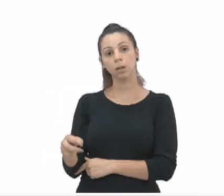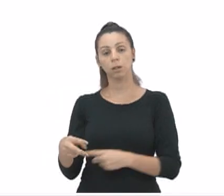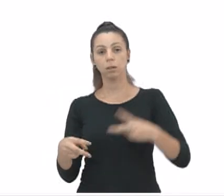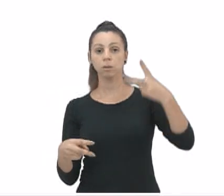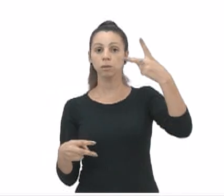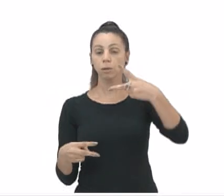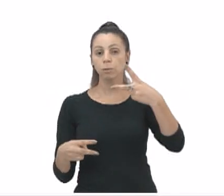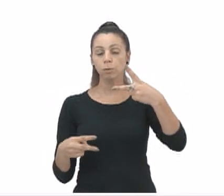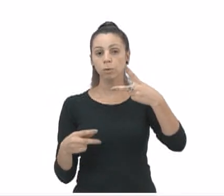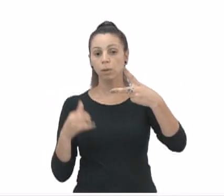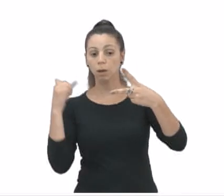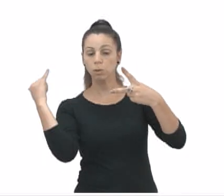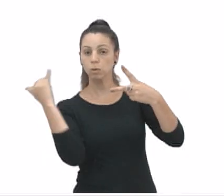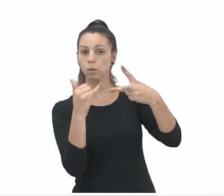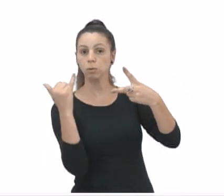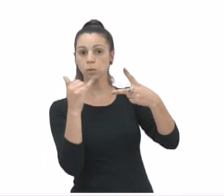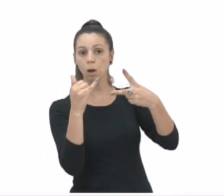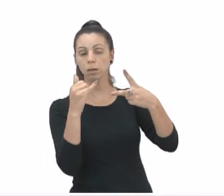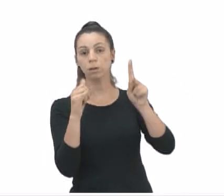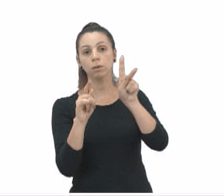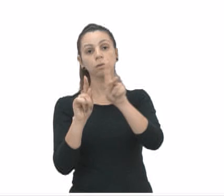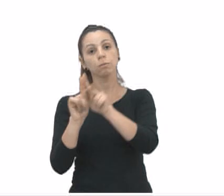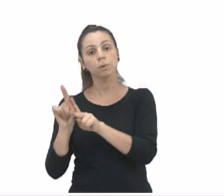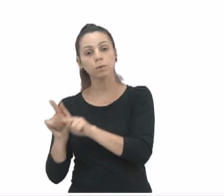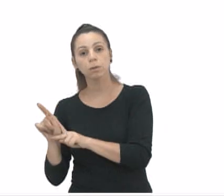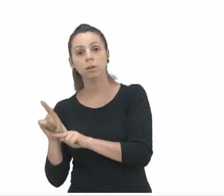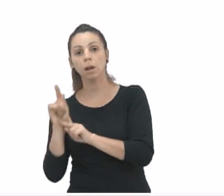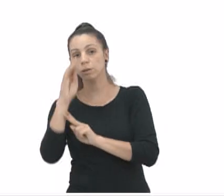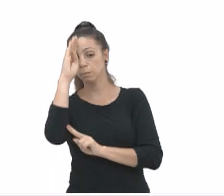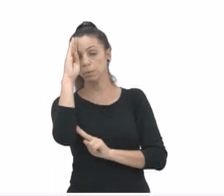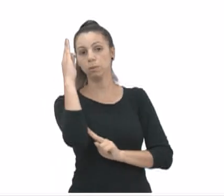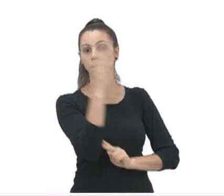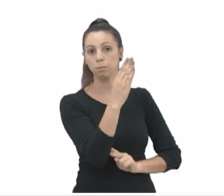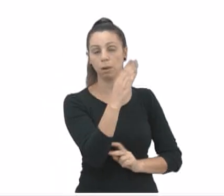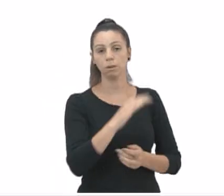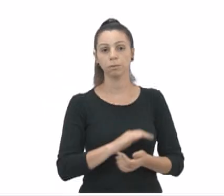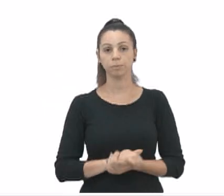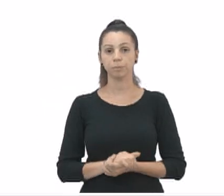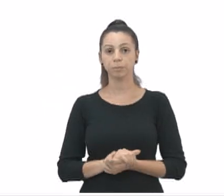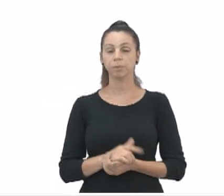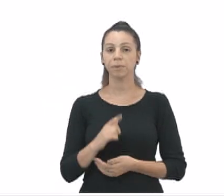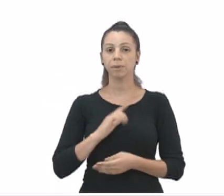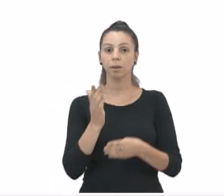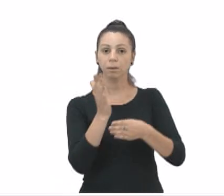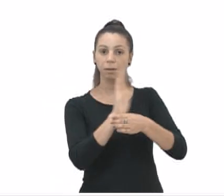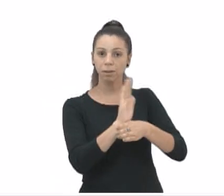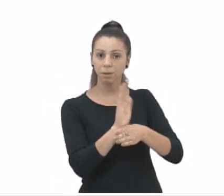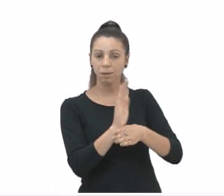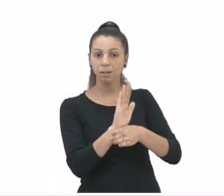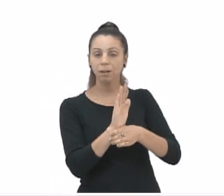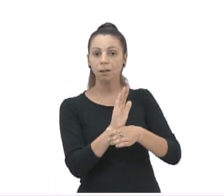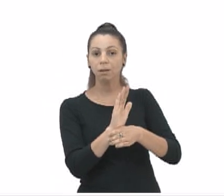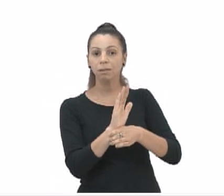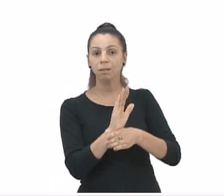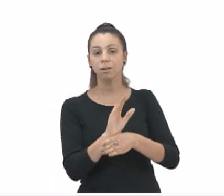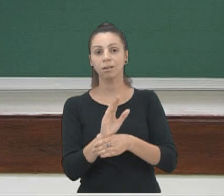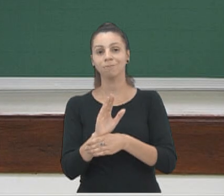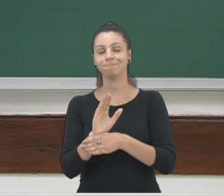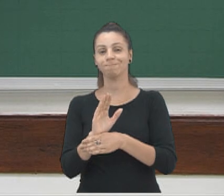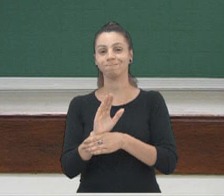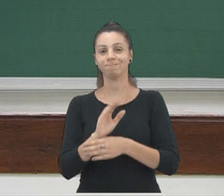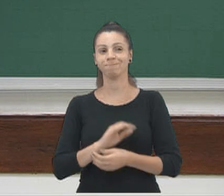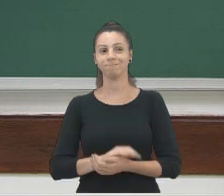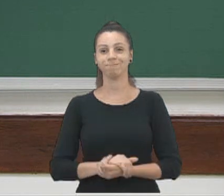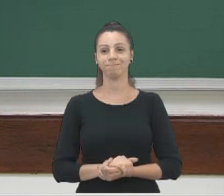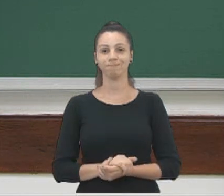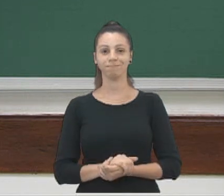principal. A gente tem isso na série, no filme do Sherlock Holmes, em que quem conta a história é o Watson, que